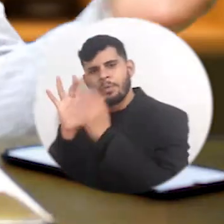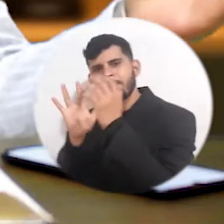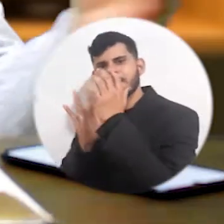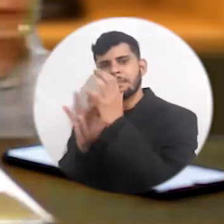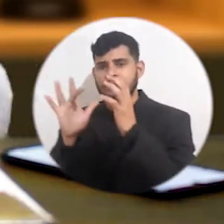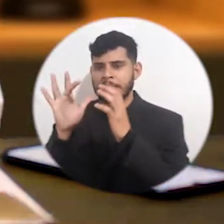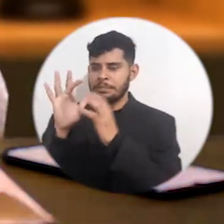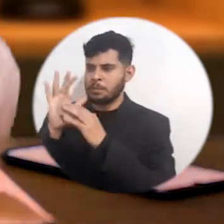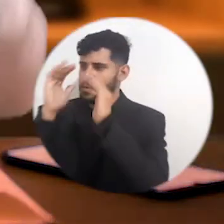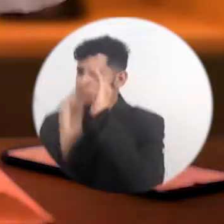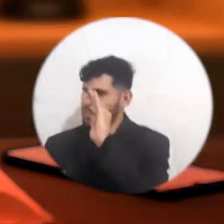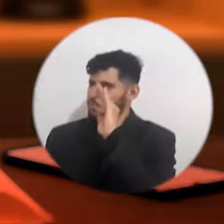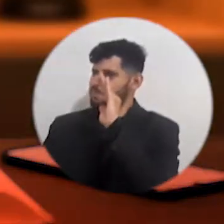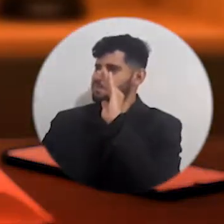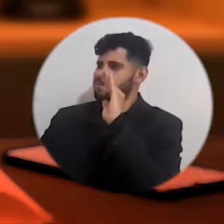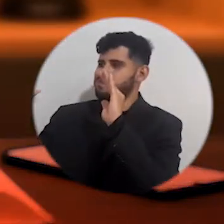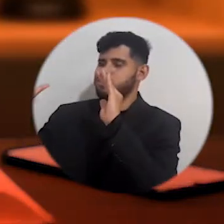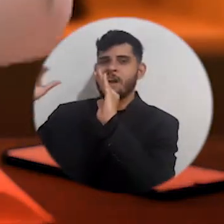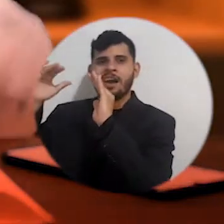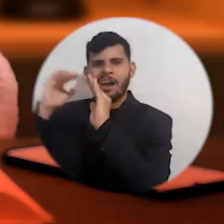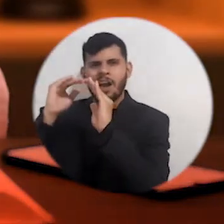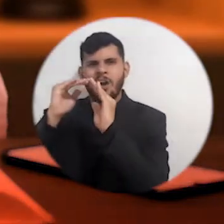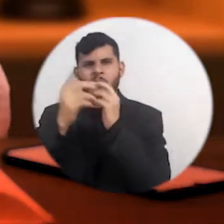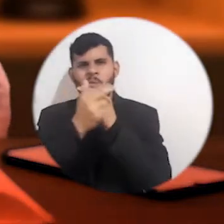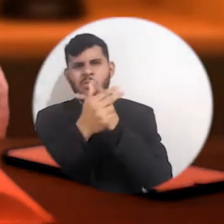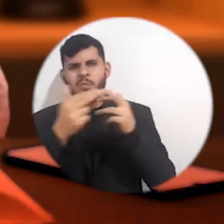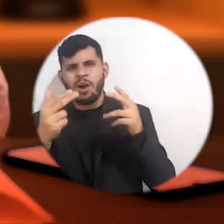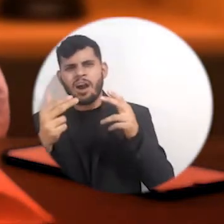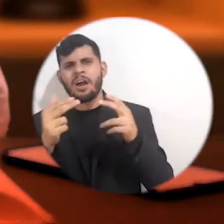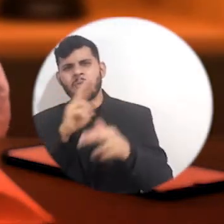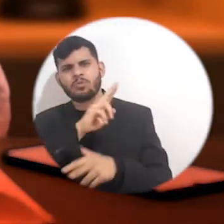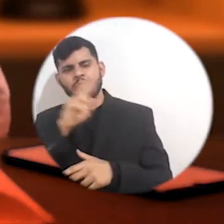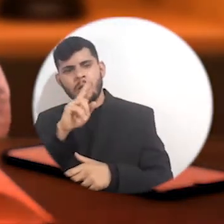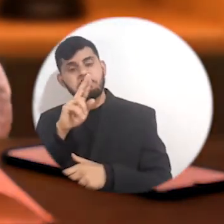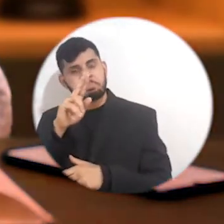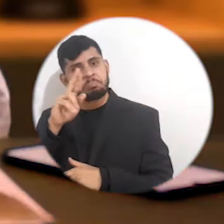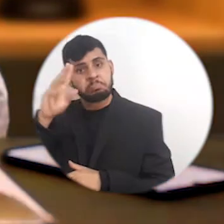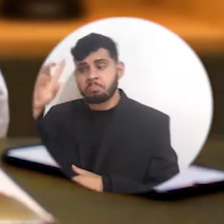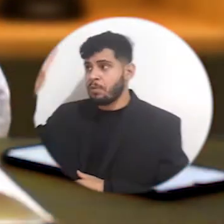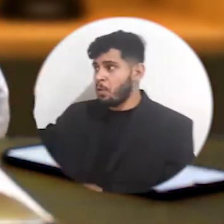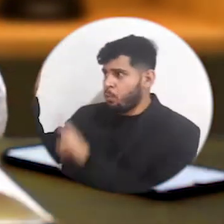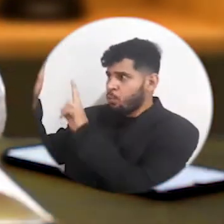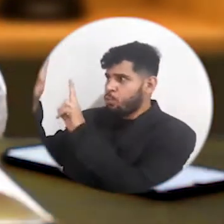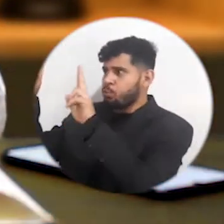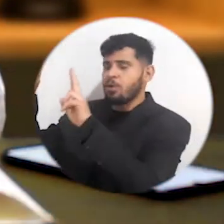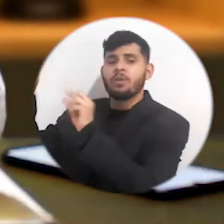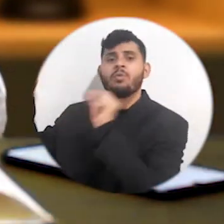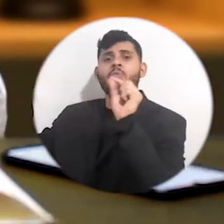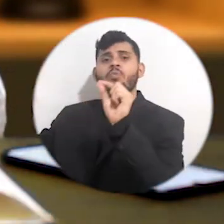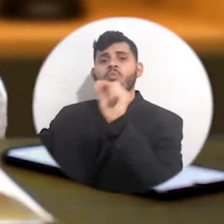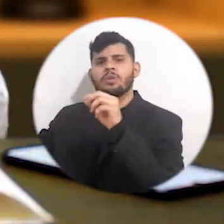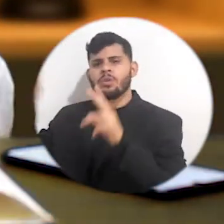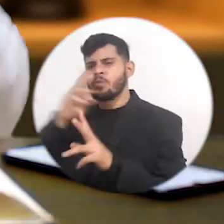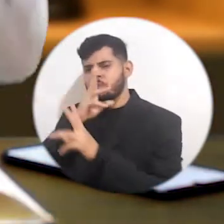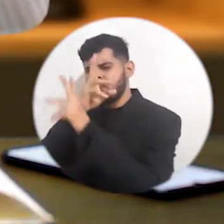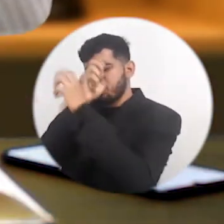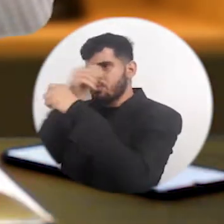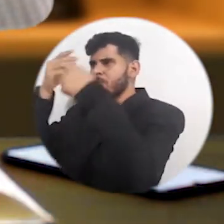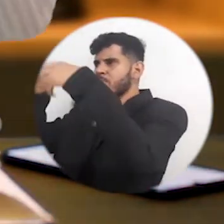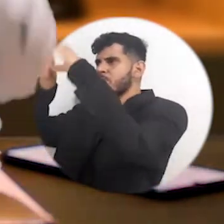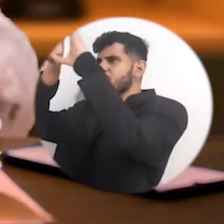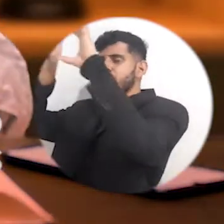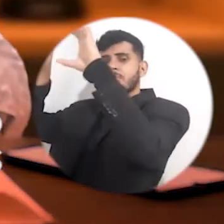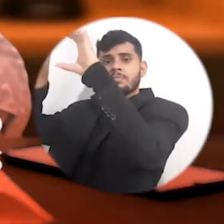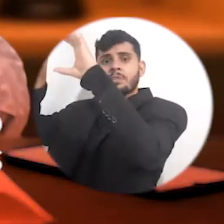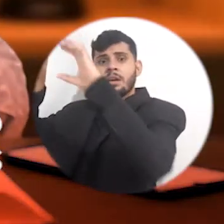o nome de Jesus acima de todos os nomes, e a Ele foi dado todo o poder nos